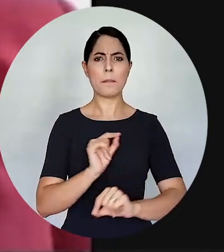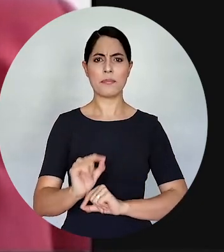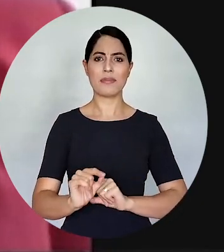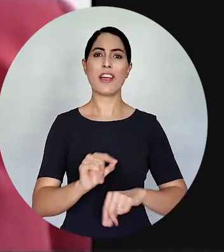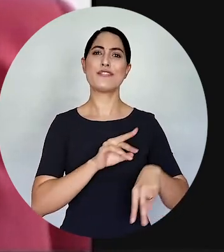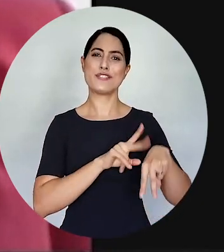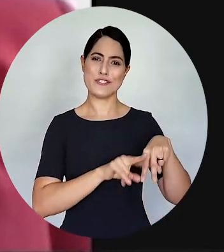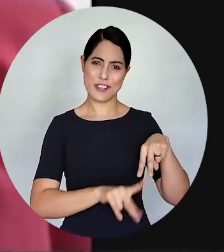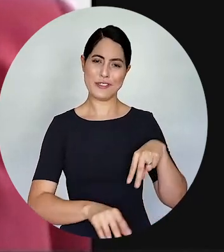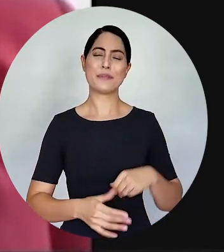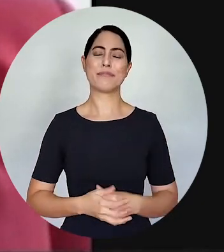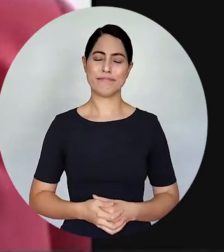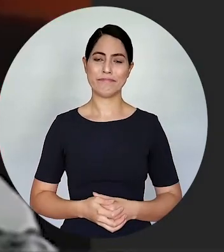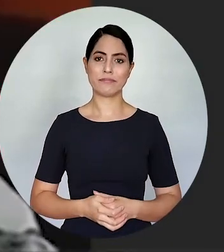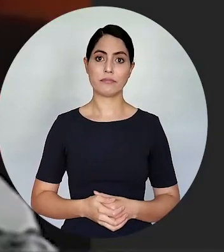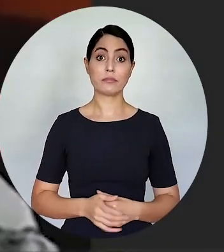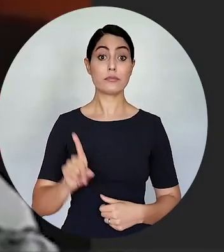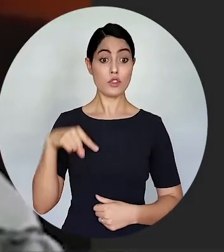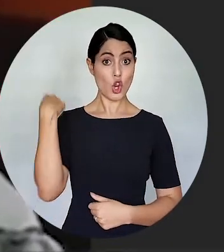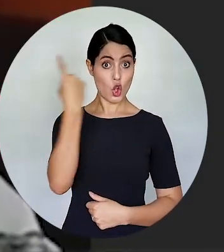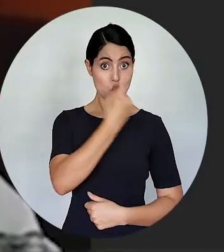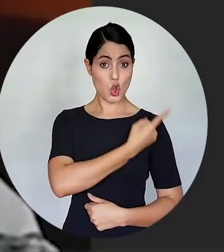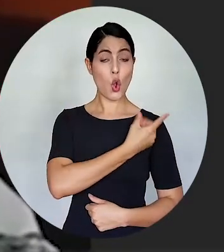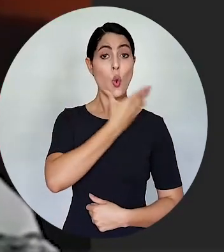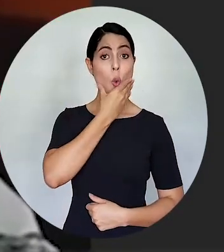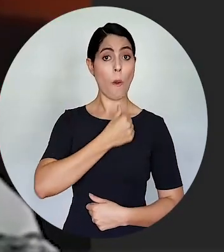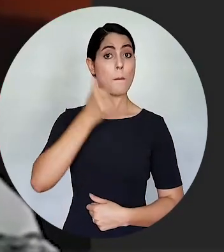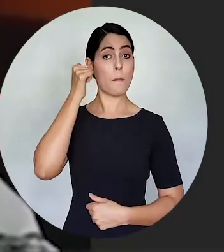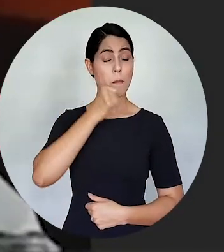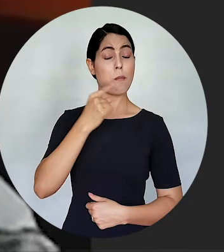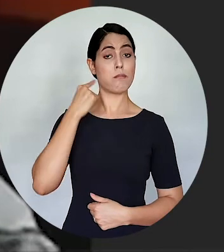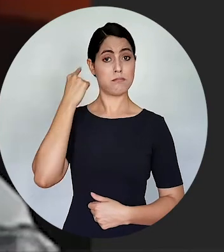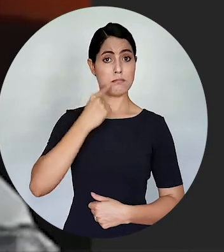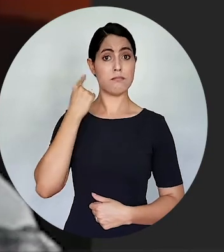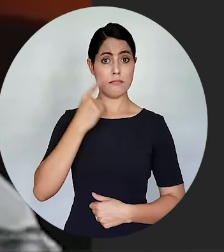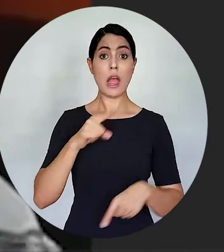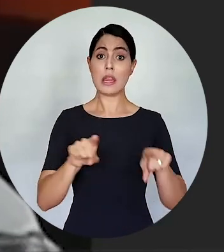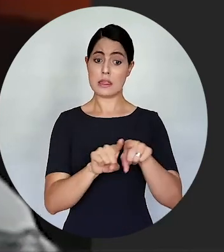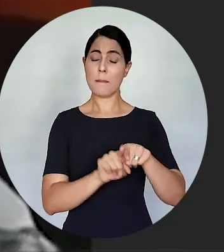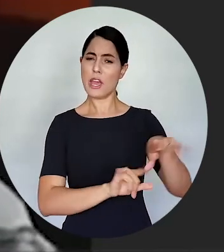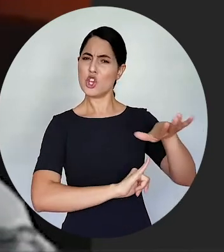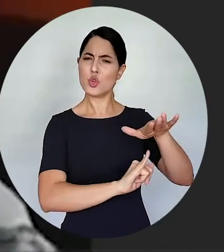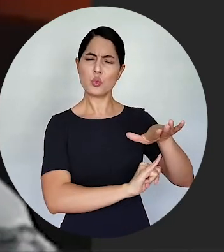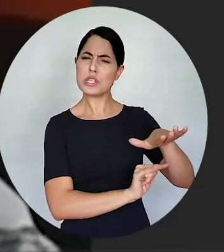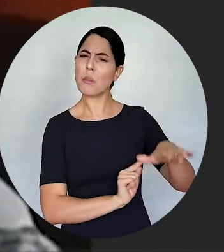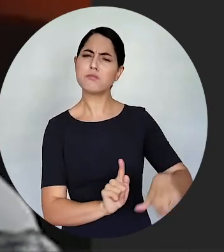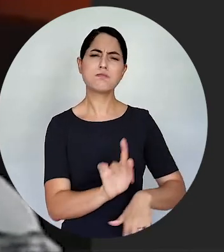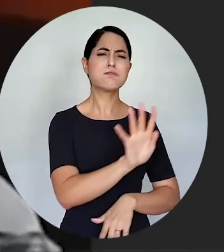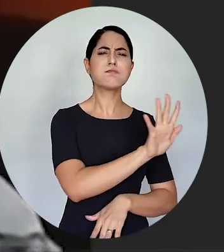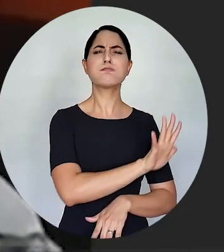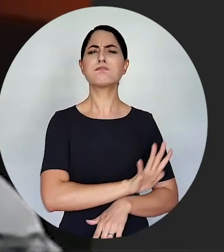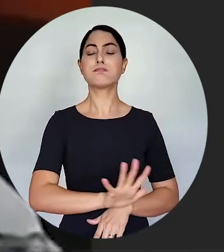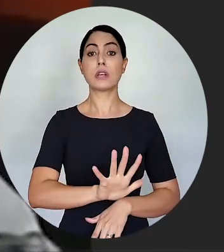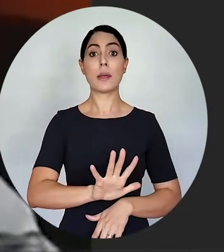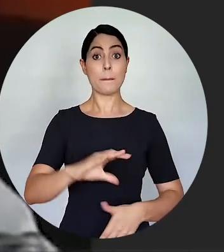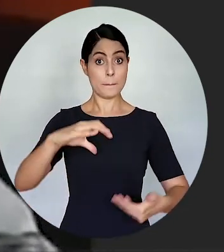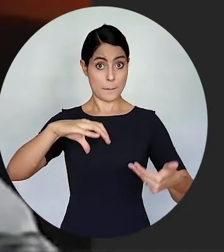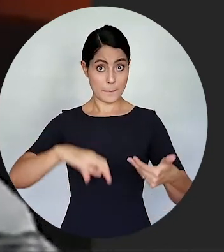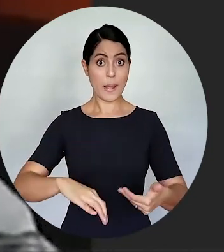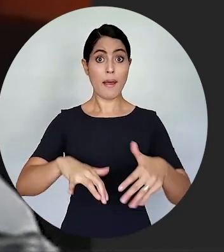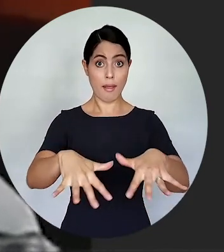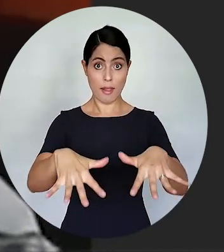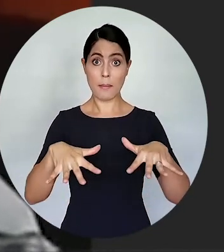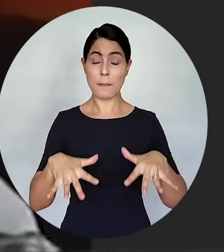também por questões de gênero. Cabe a nós, advogados, advogadas, instituições como um